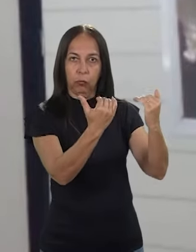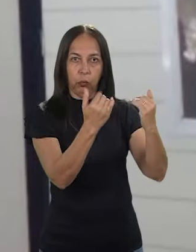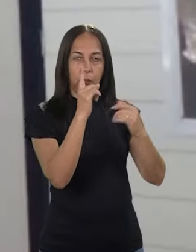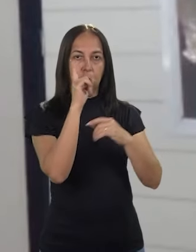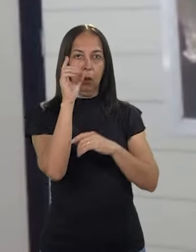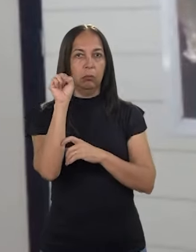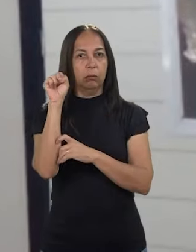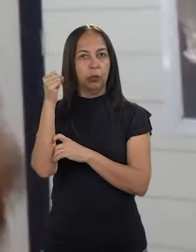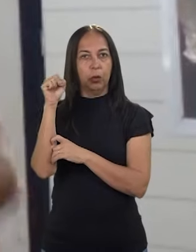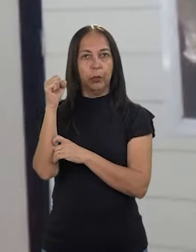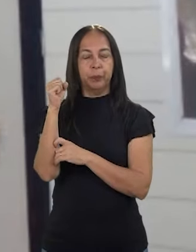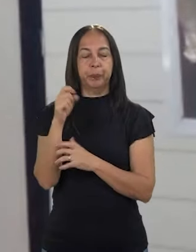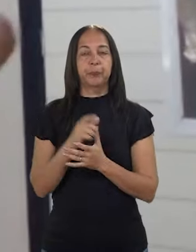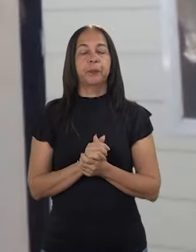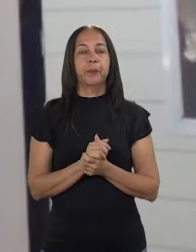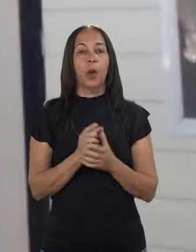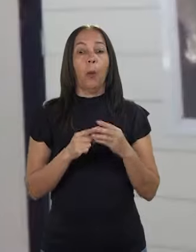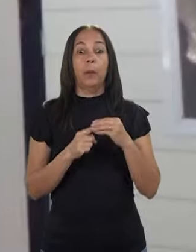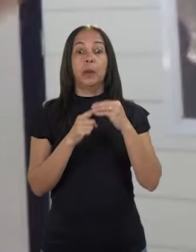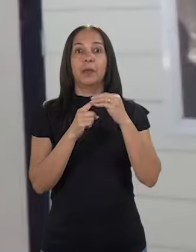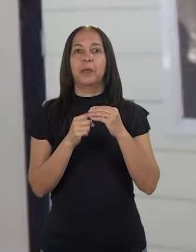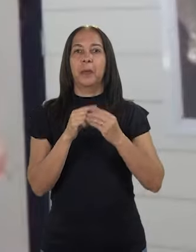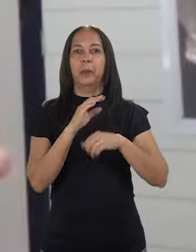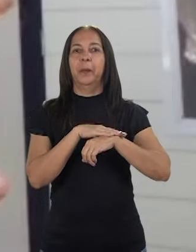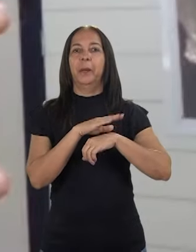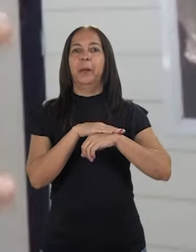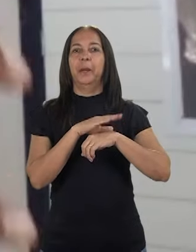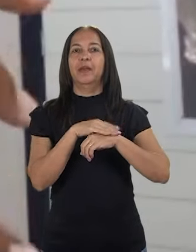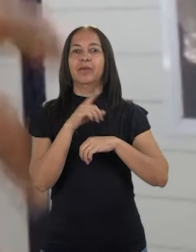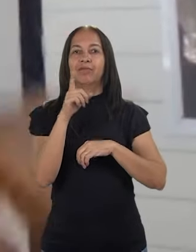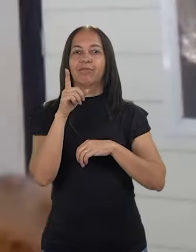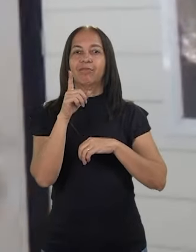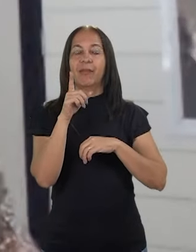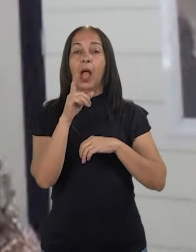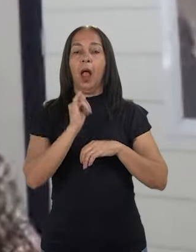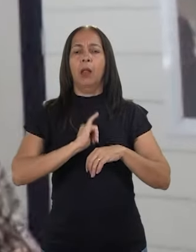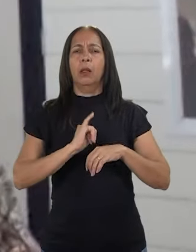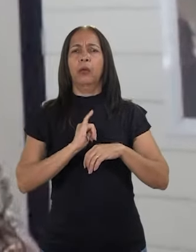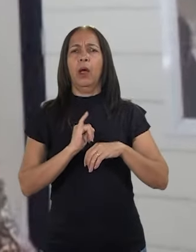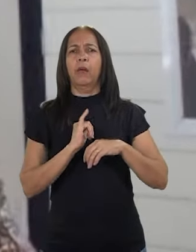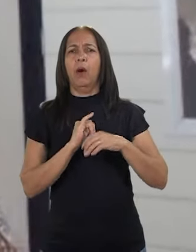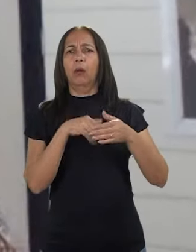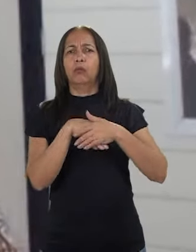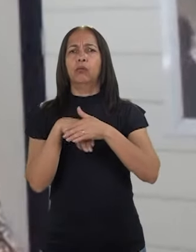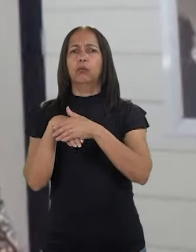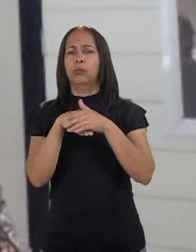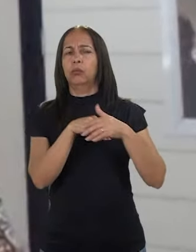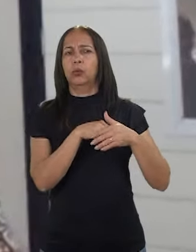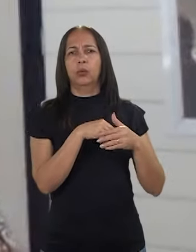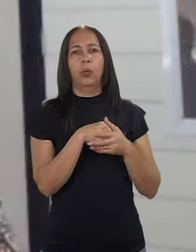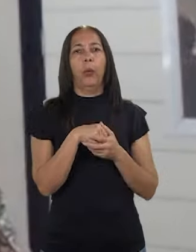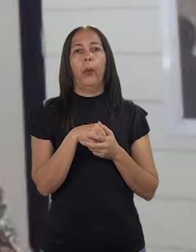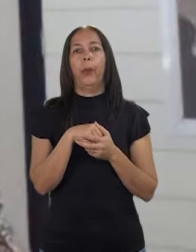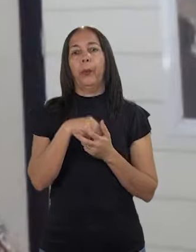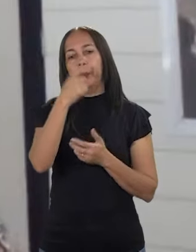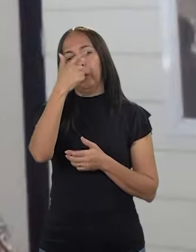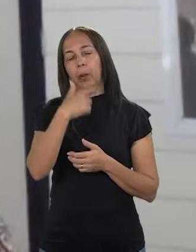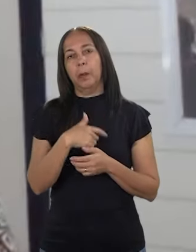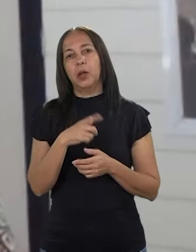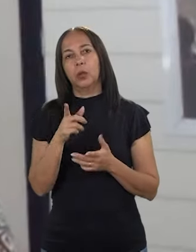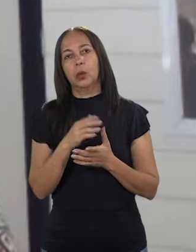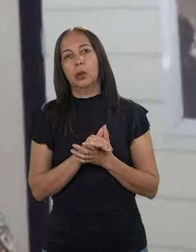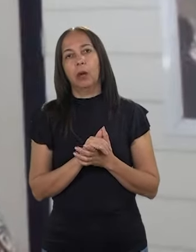de futebol ou seja o principal momento do futebol naquele estado né então no intervalo da partida ess rapaz Estava eh